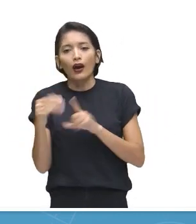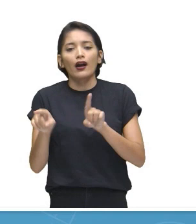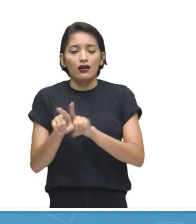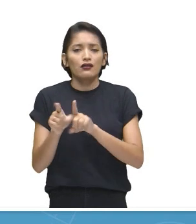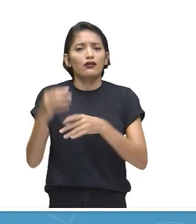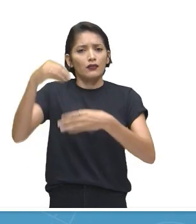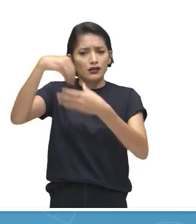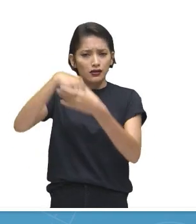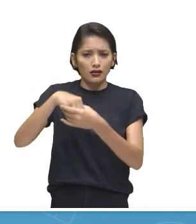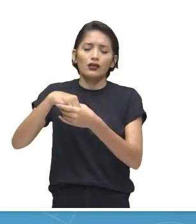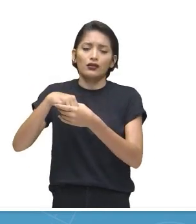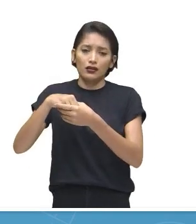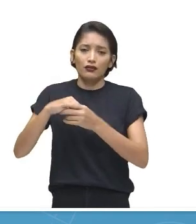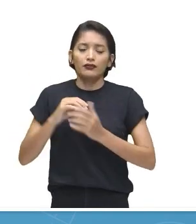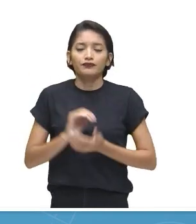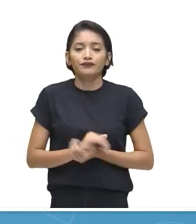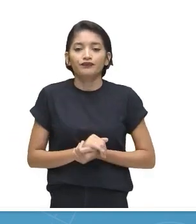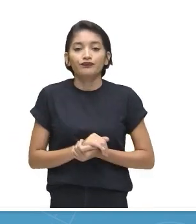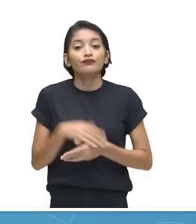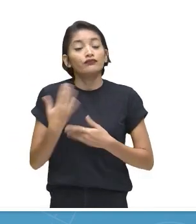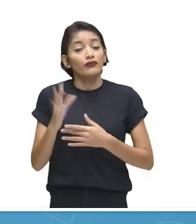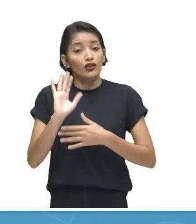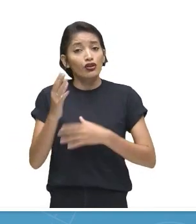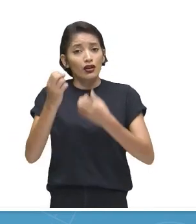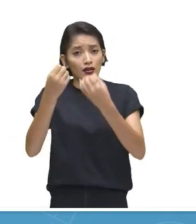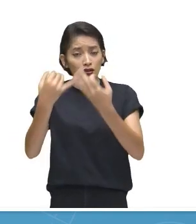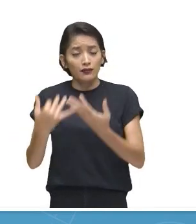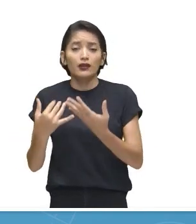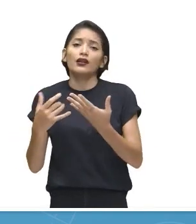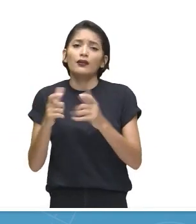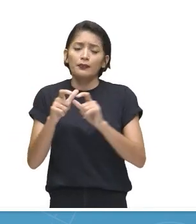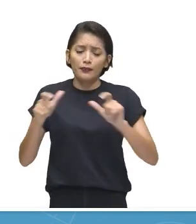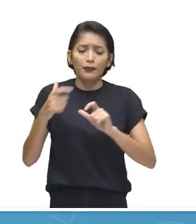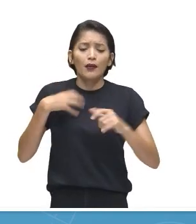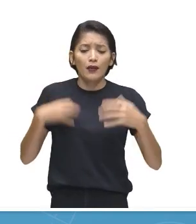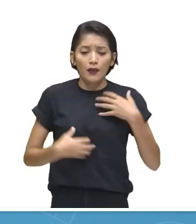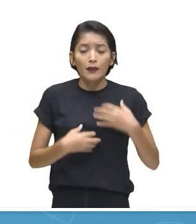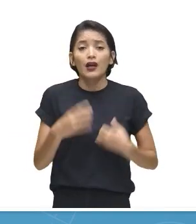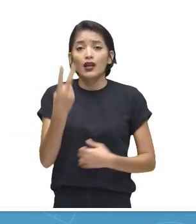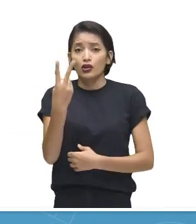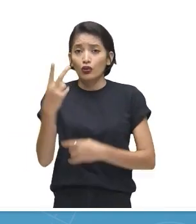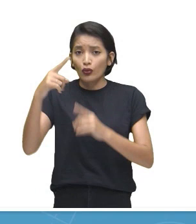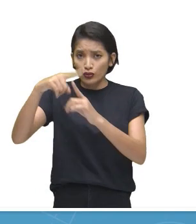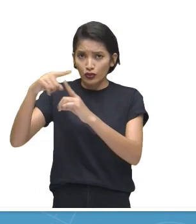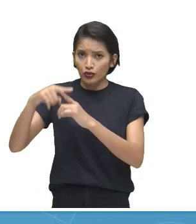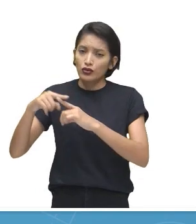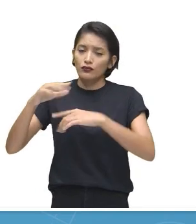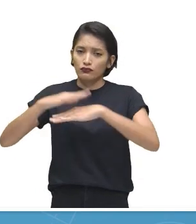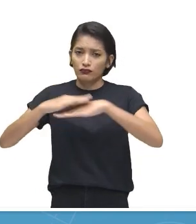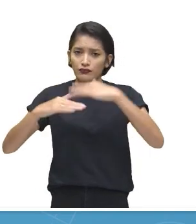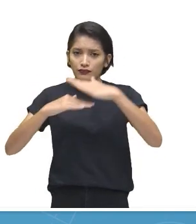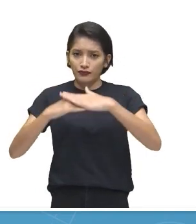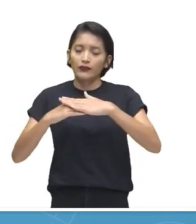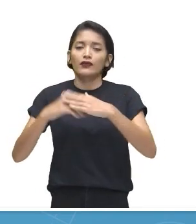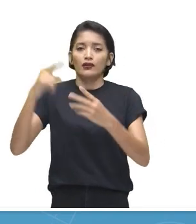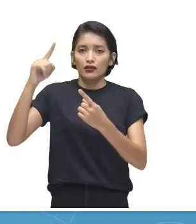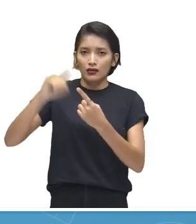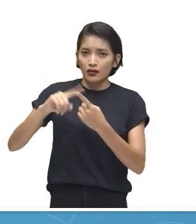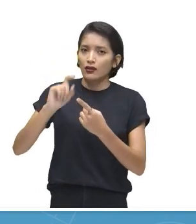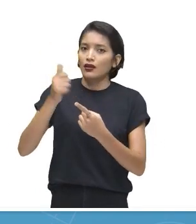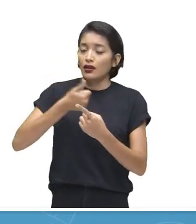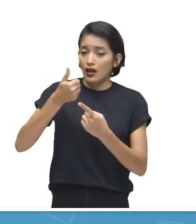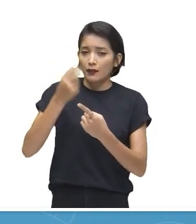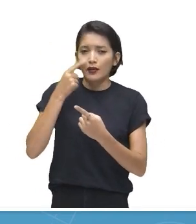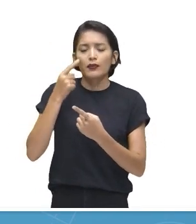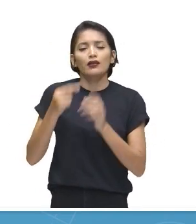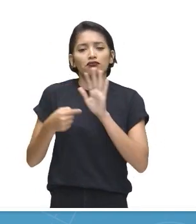compõem aí a nossa pele. Então, como eu falei, é o maior órgão do corpo humano e formado por duas camadas, né, a epiderme, como a gente está